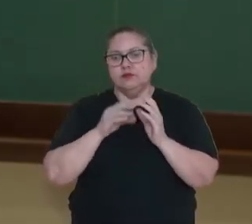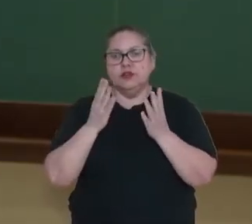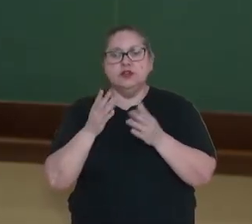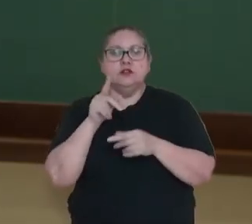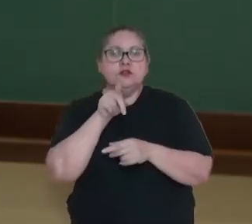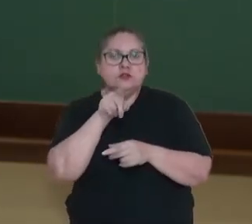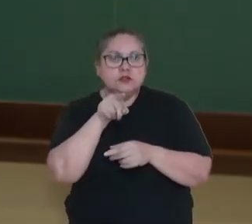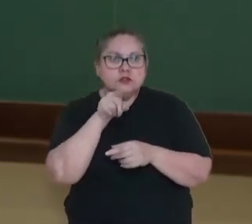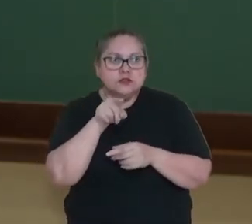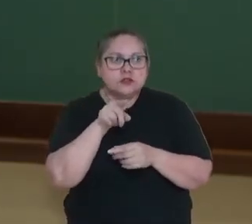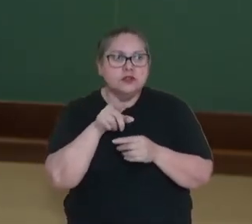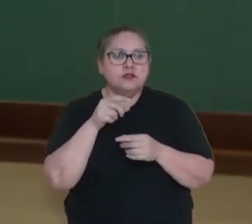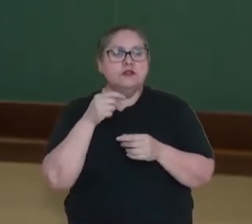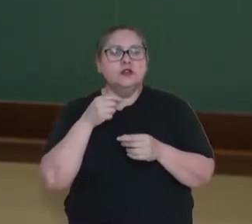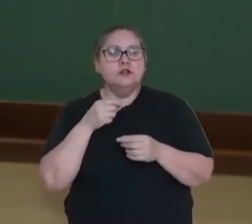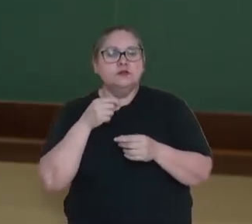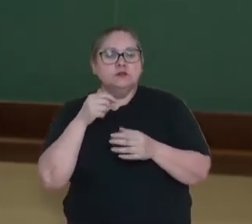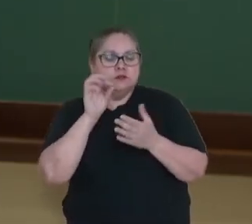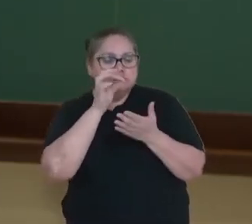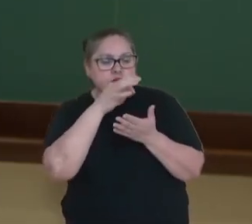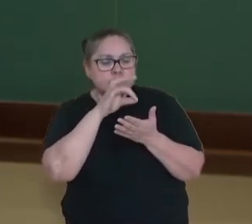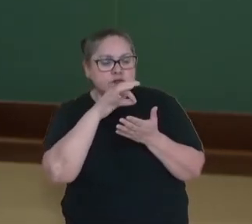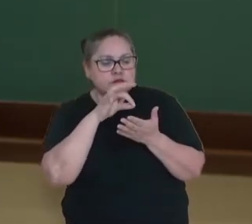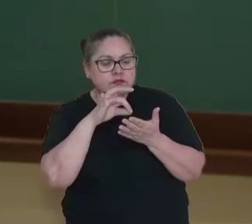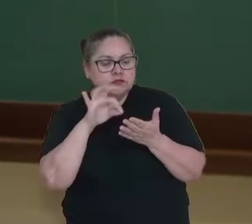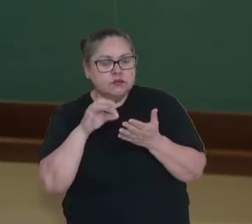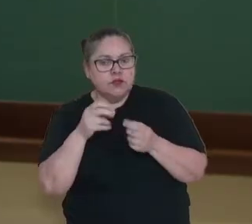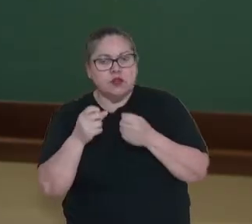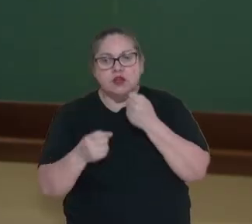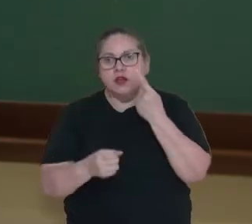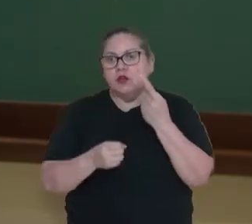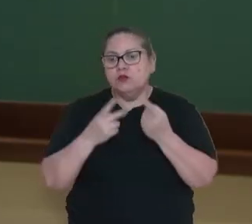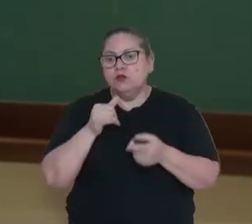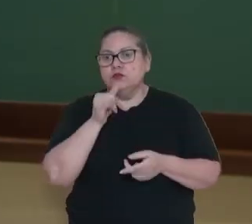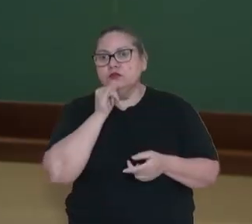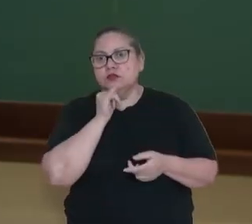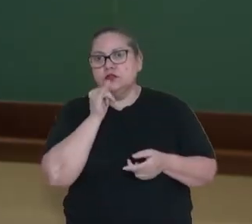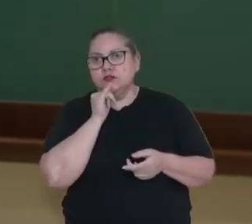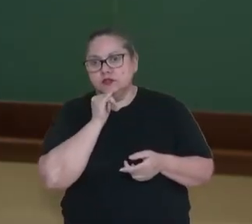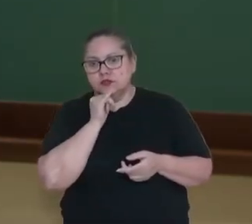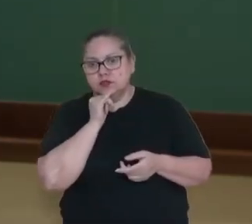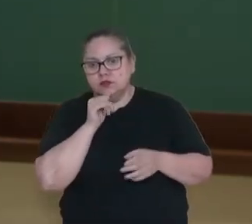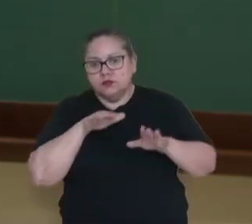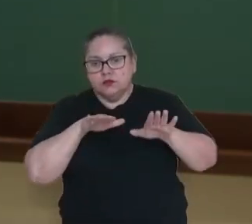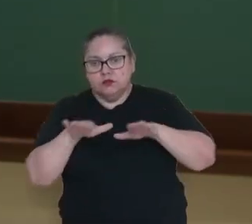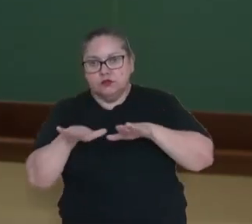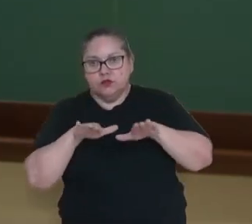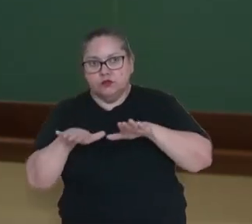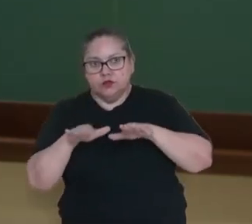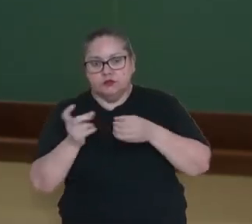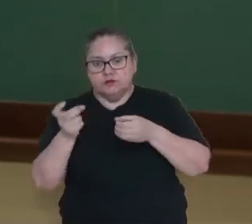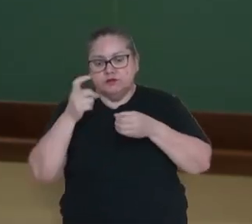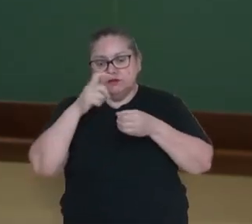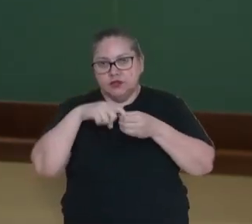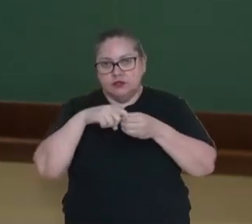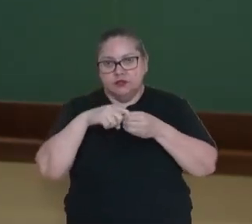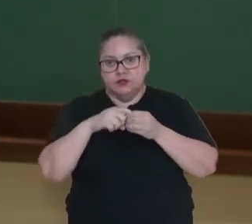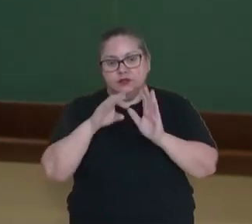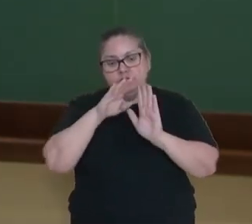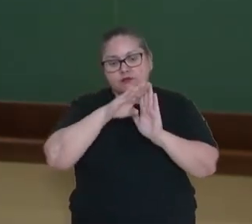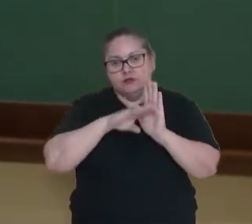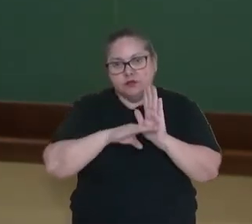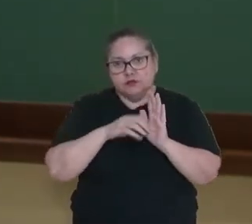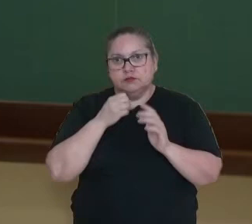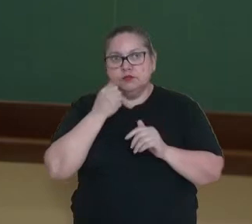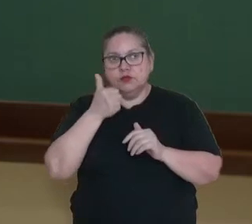que você vá listando aí alguns exemplos de movimentos dentro dessa classificação,